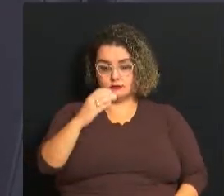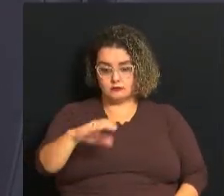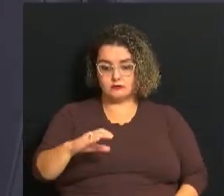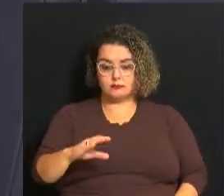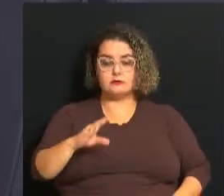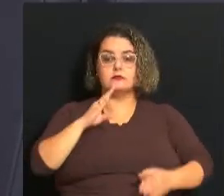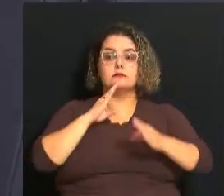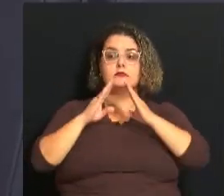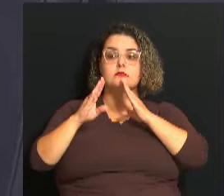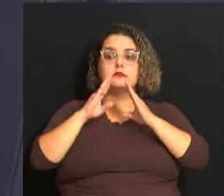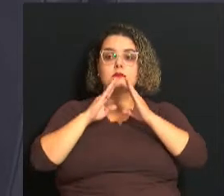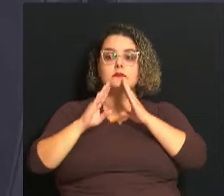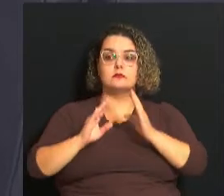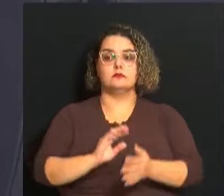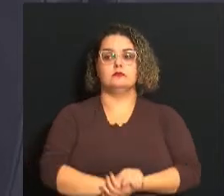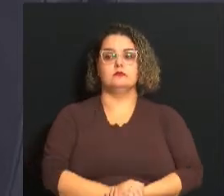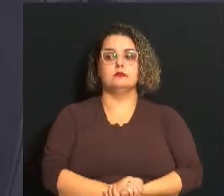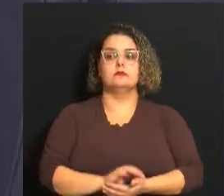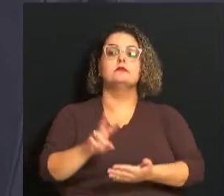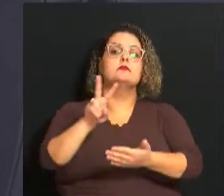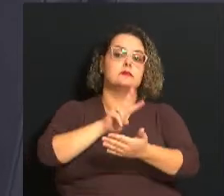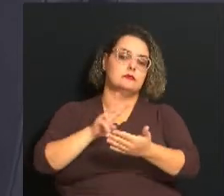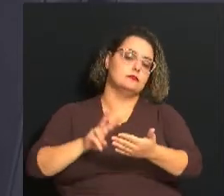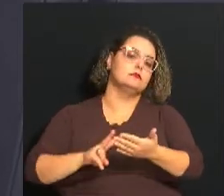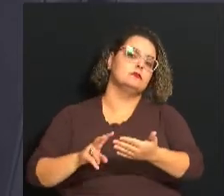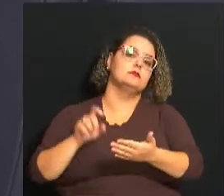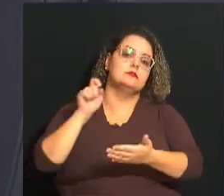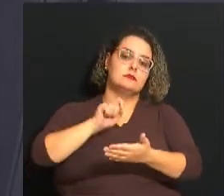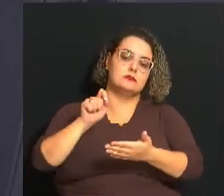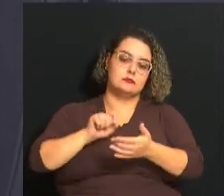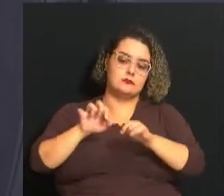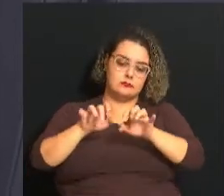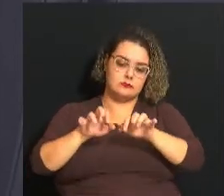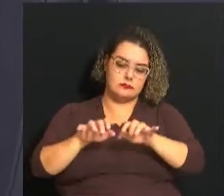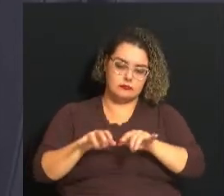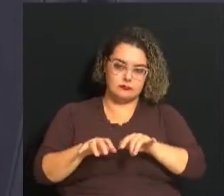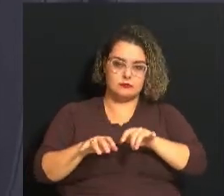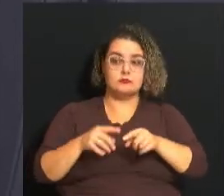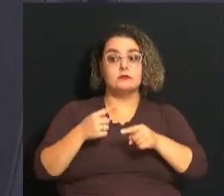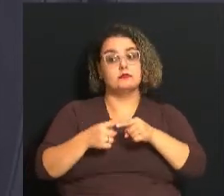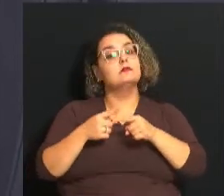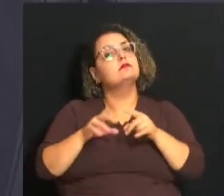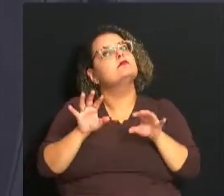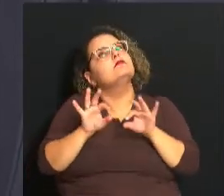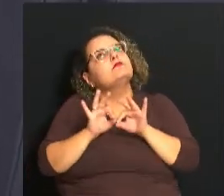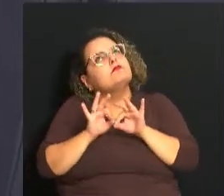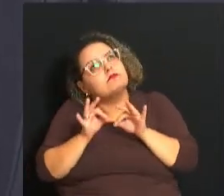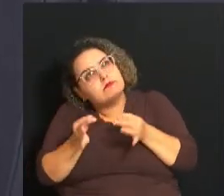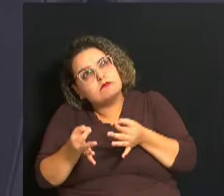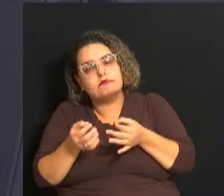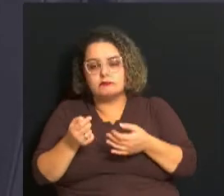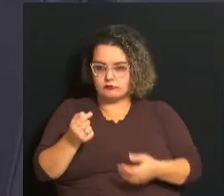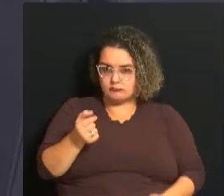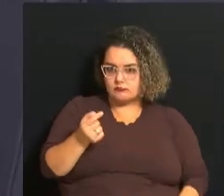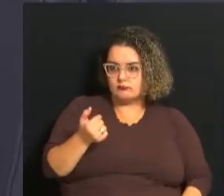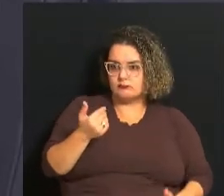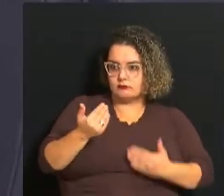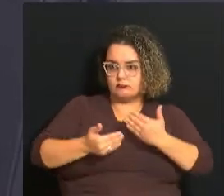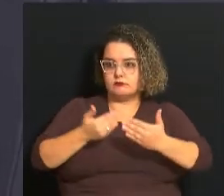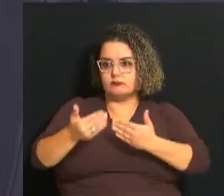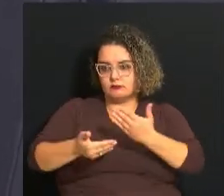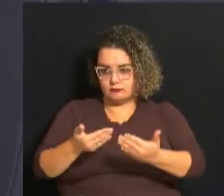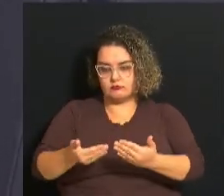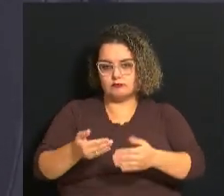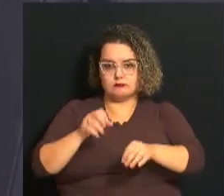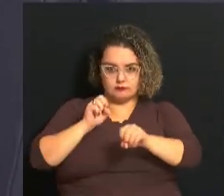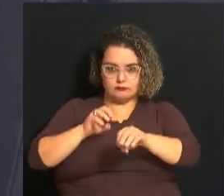Facebook e eu vou ler o que ela escreveu Porque sintetiza um pouco como que esse processo se dão